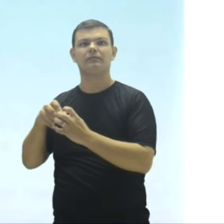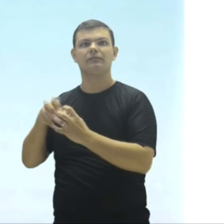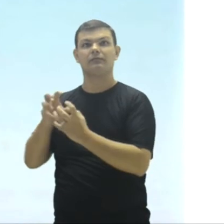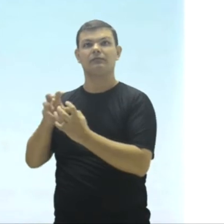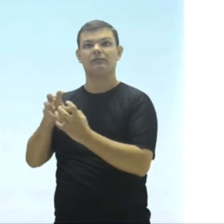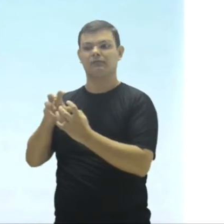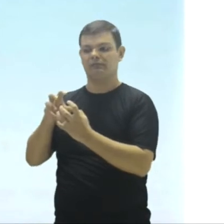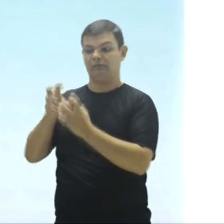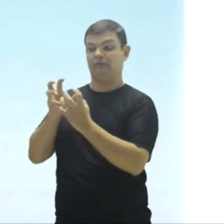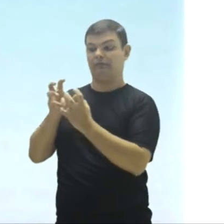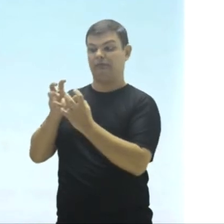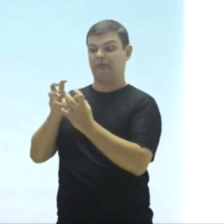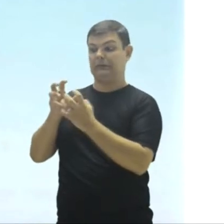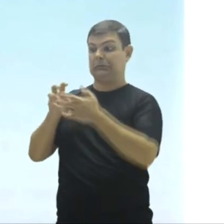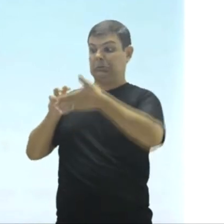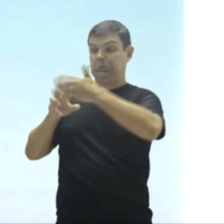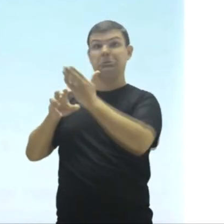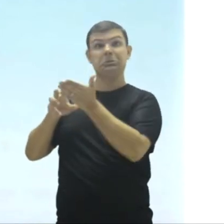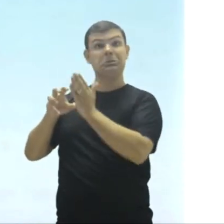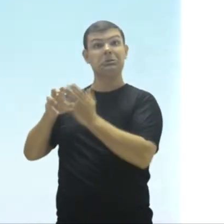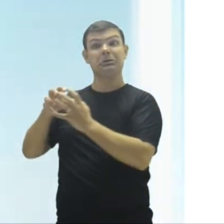o ovo rachou,